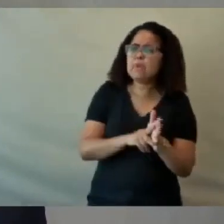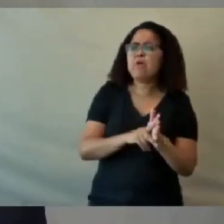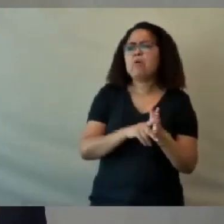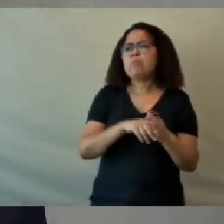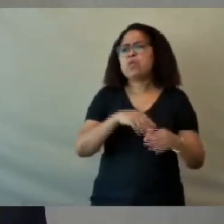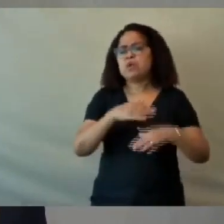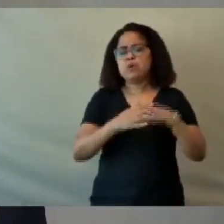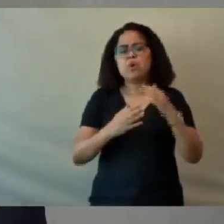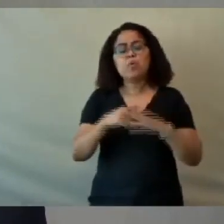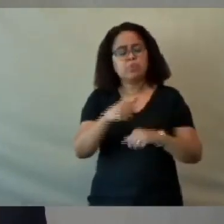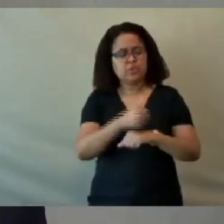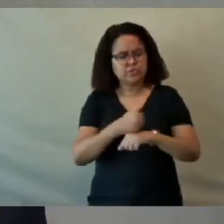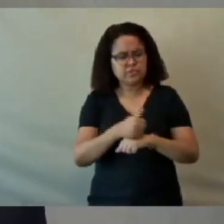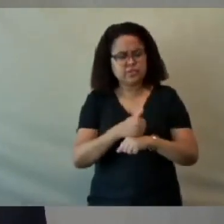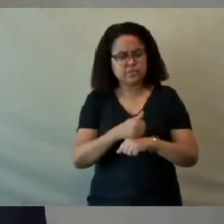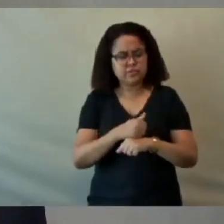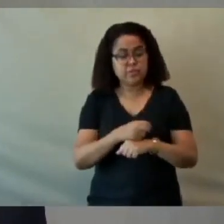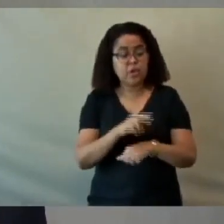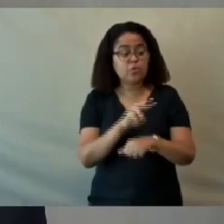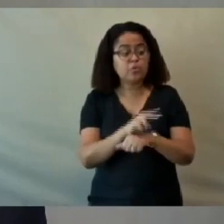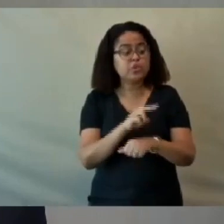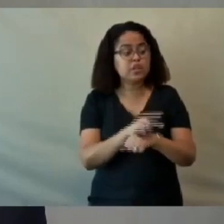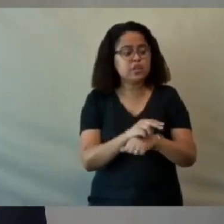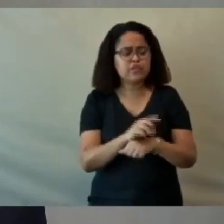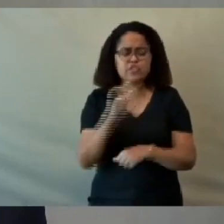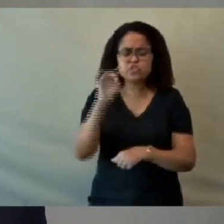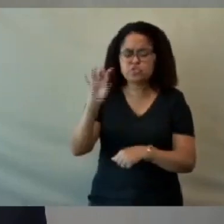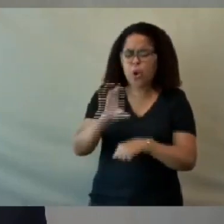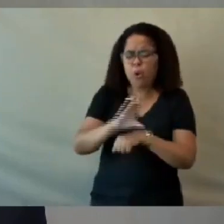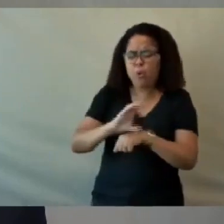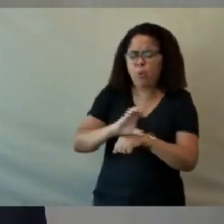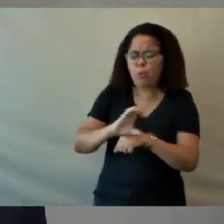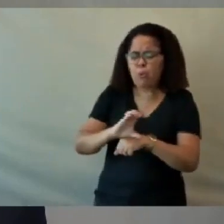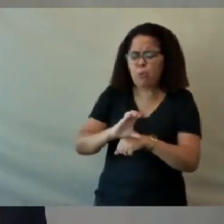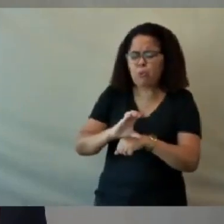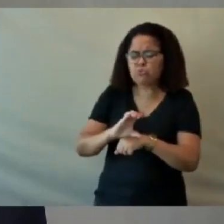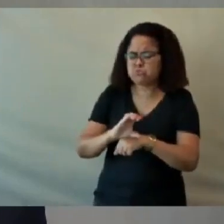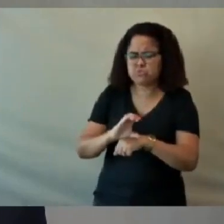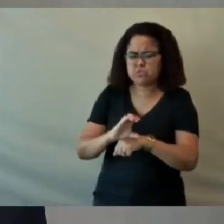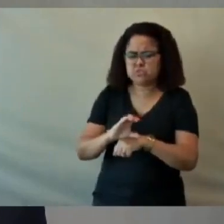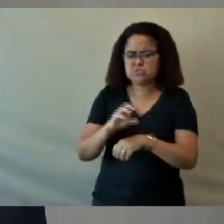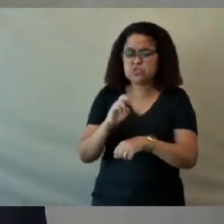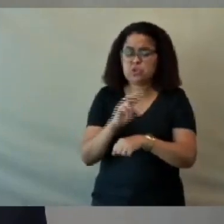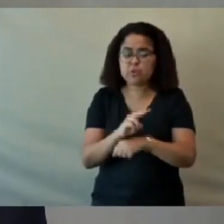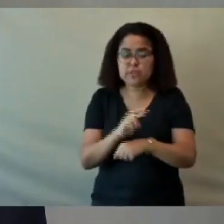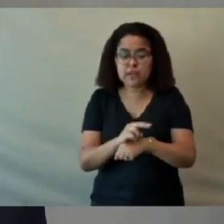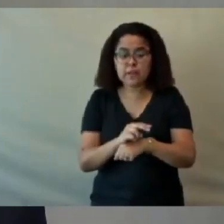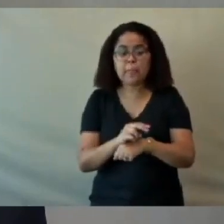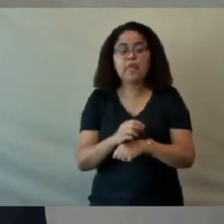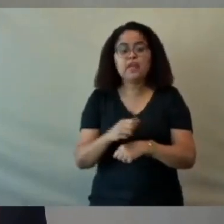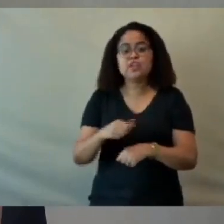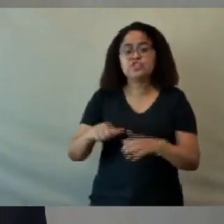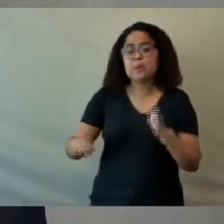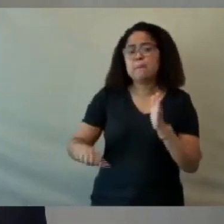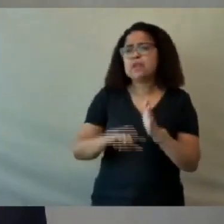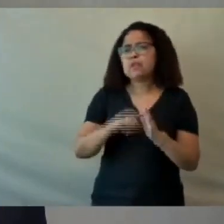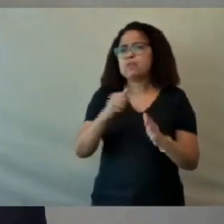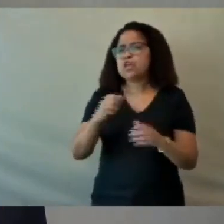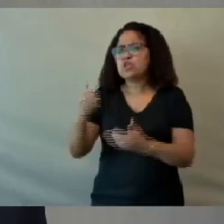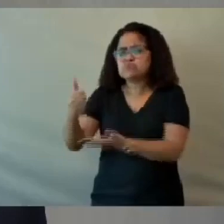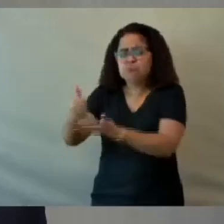um curso de cuidado ele faz um curso de primeiro socorro ele faz um curso de alzheimer então ele está enriquecendo